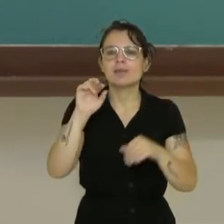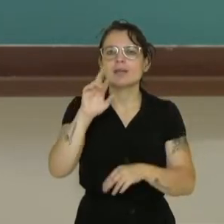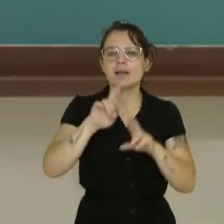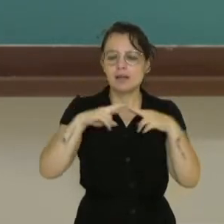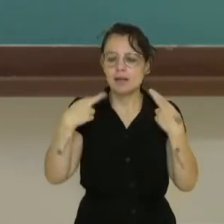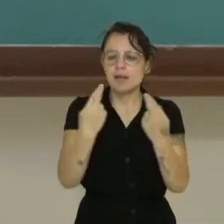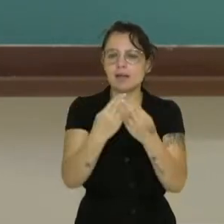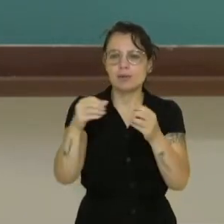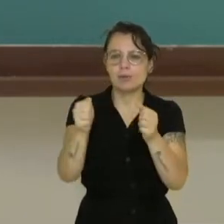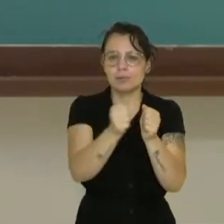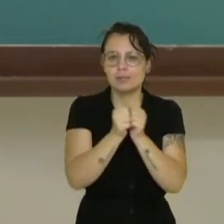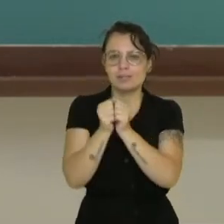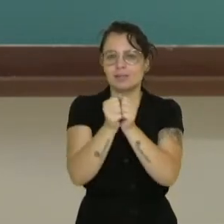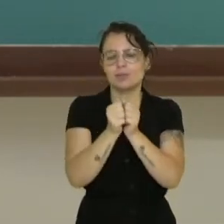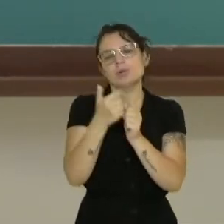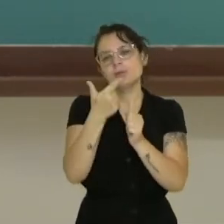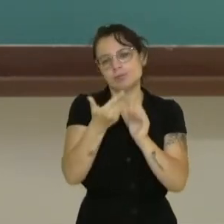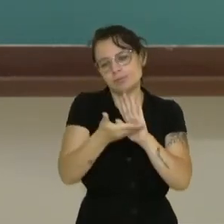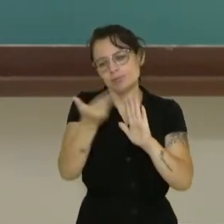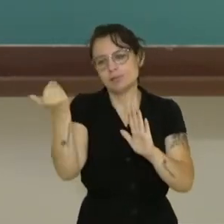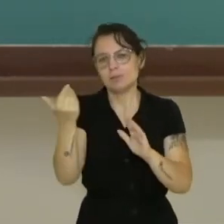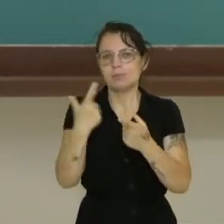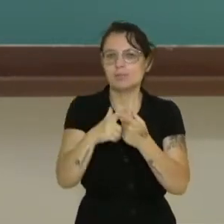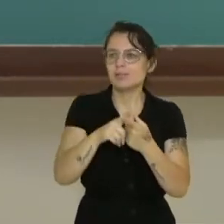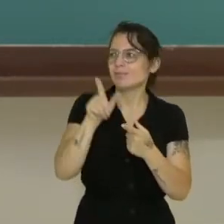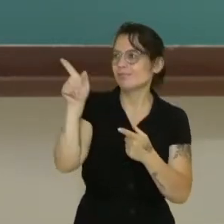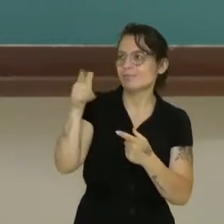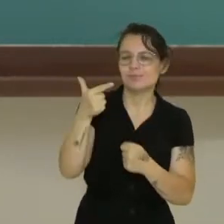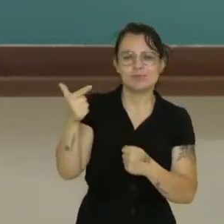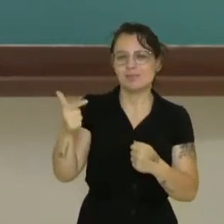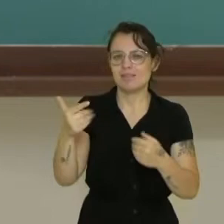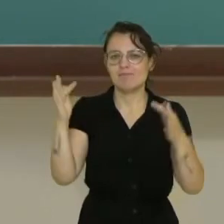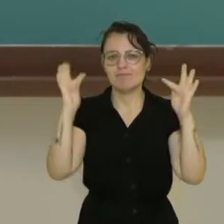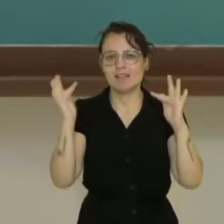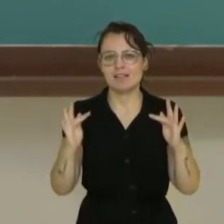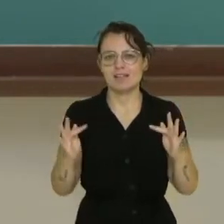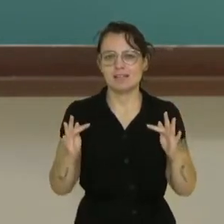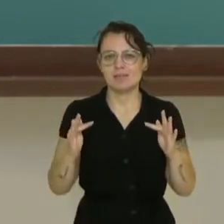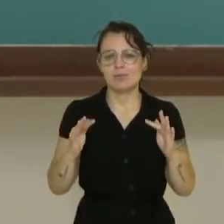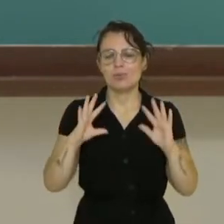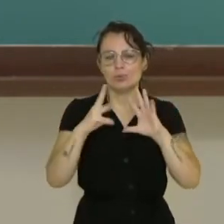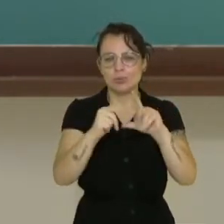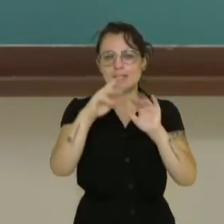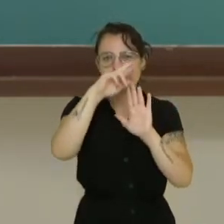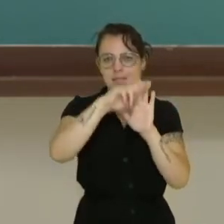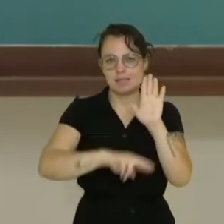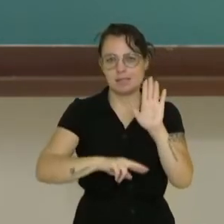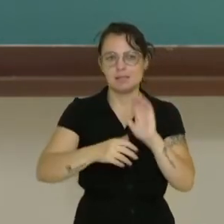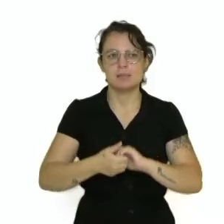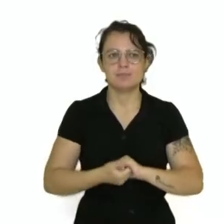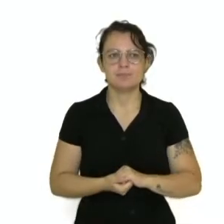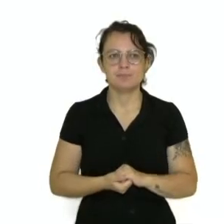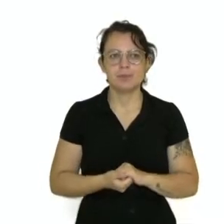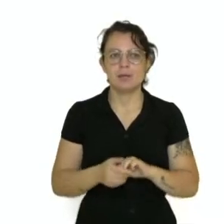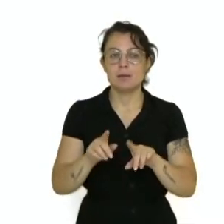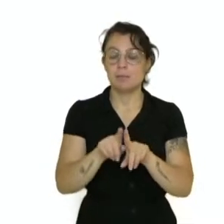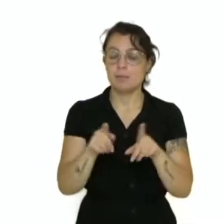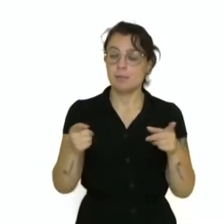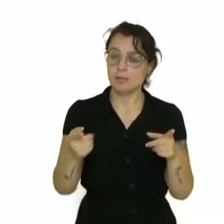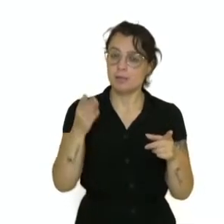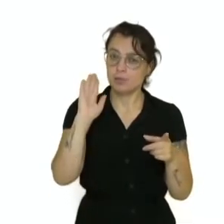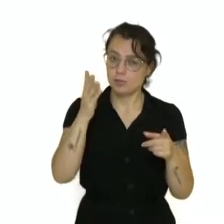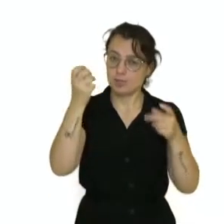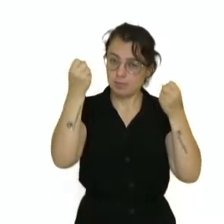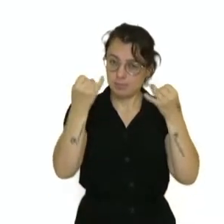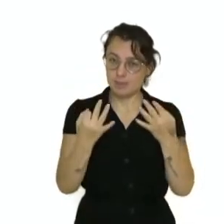bloco, pois eles não estavam mais contentes com todas aquelas regras. Bem, falando sobre